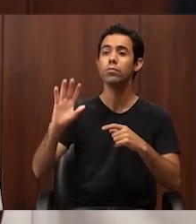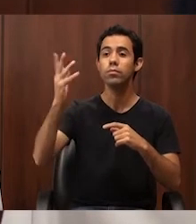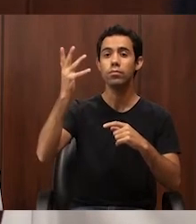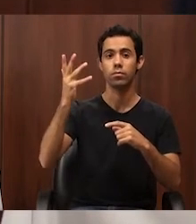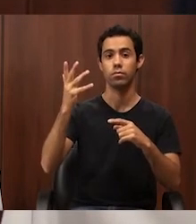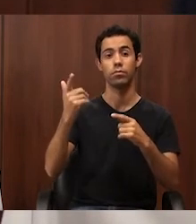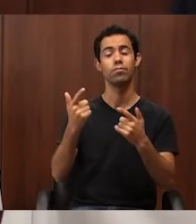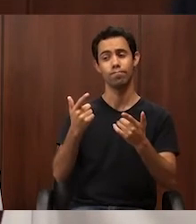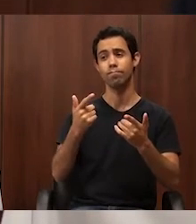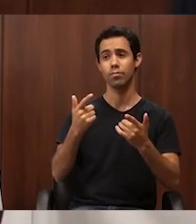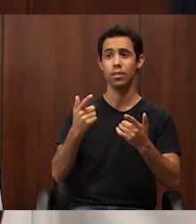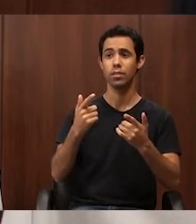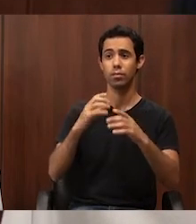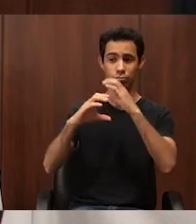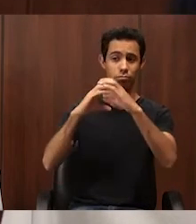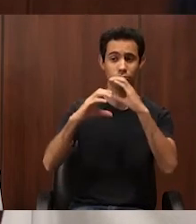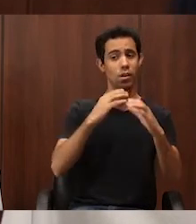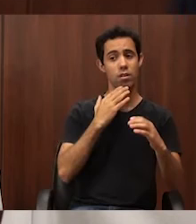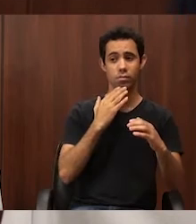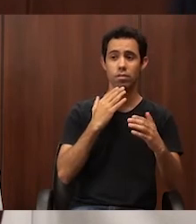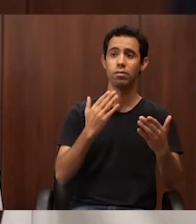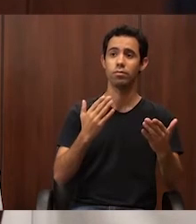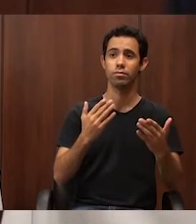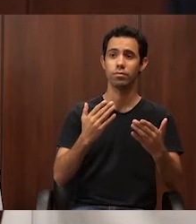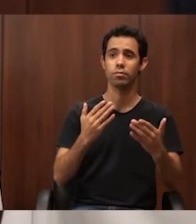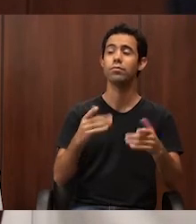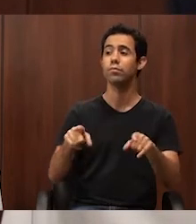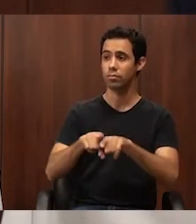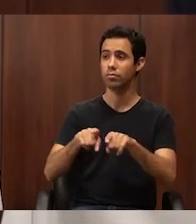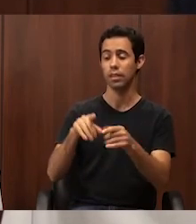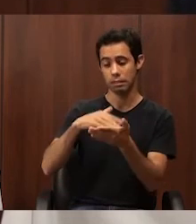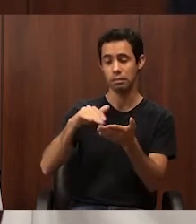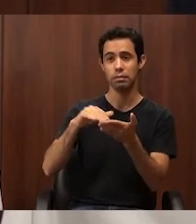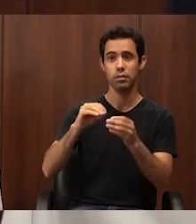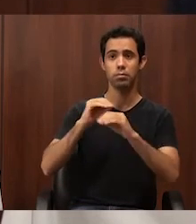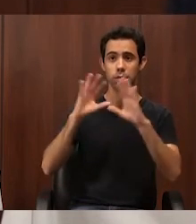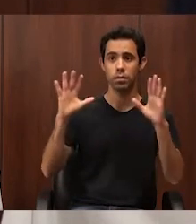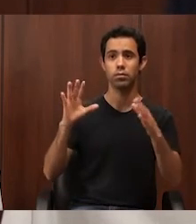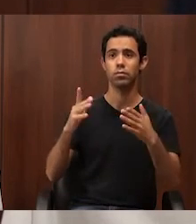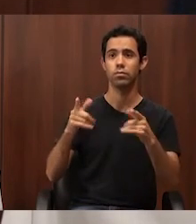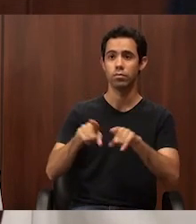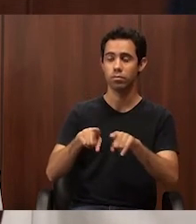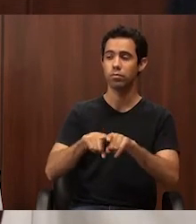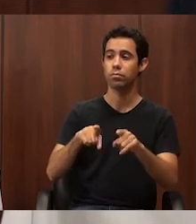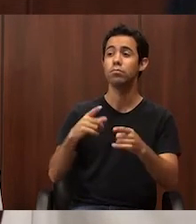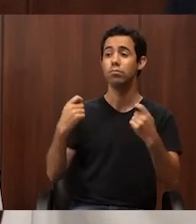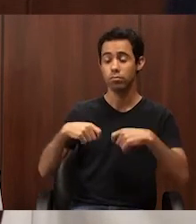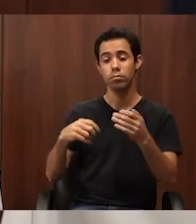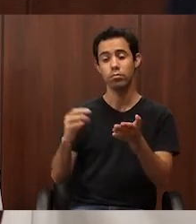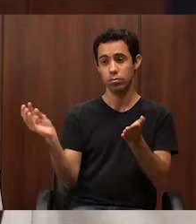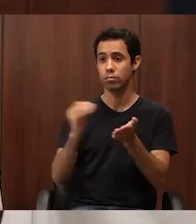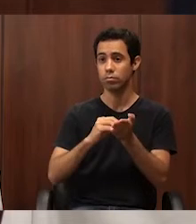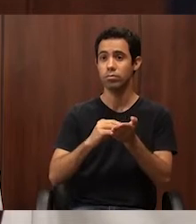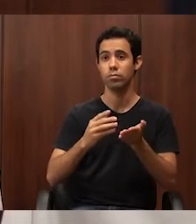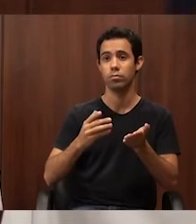isso é o ruído. Porque a regra da secretaria é clara. Todos os alunos que tenham comprovado a necessidade precisam do profissional de apoio,